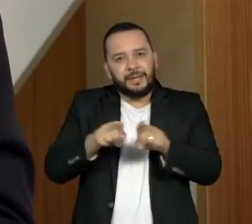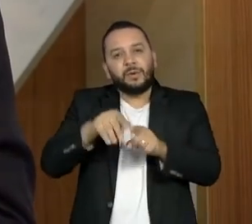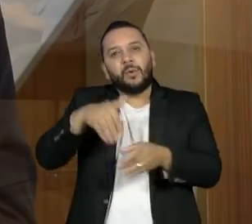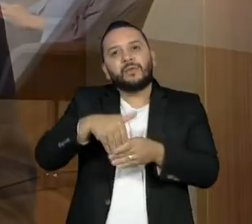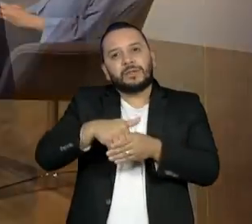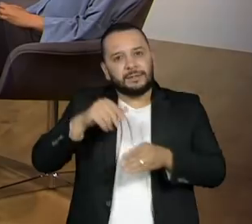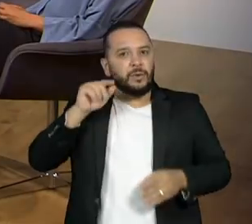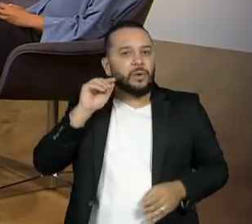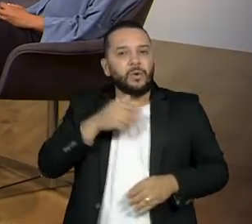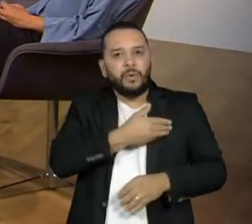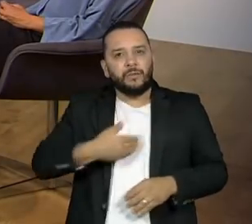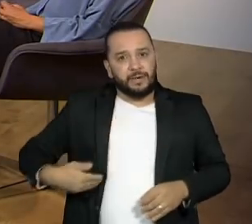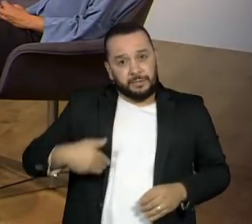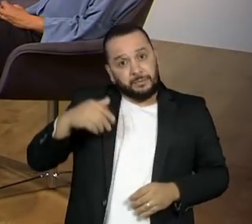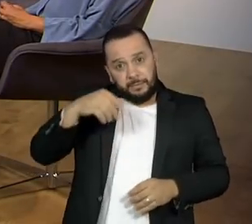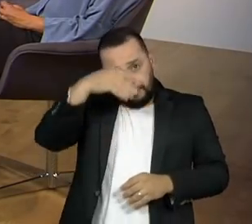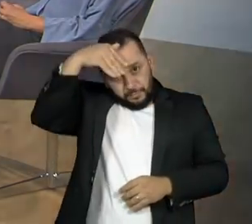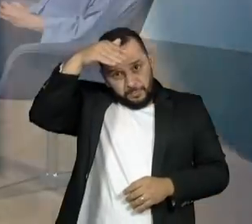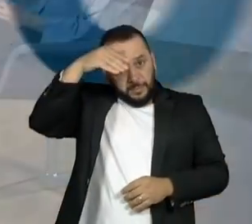já.